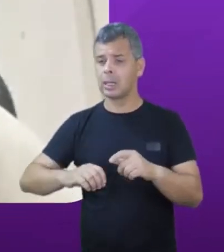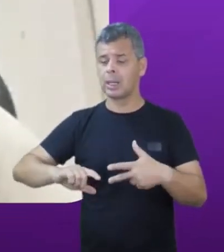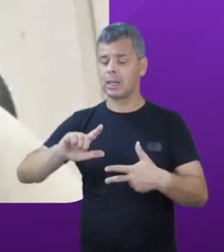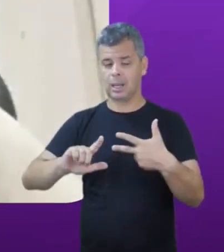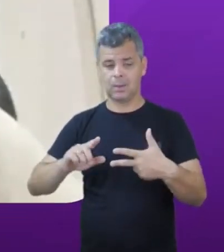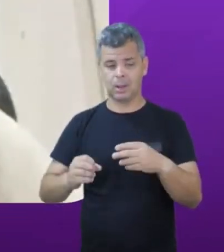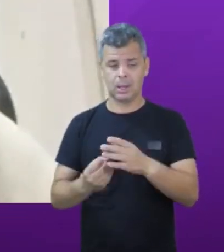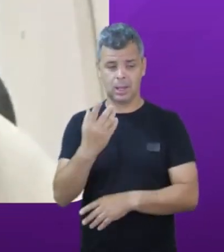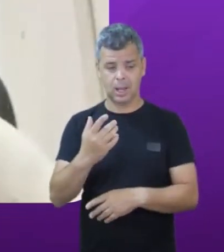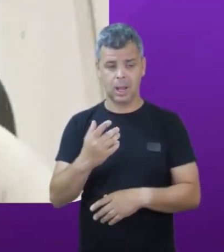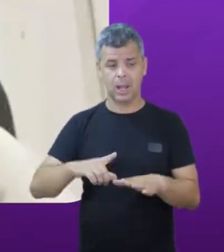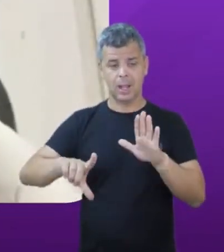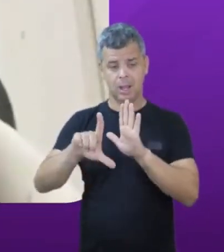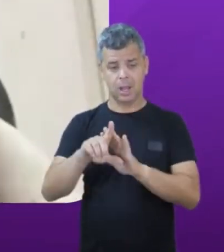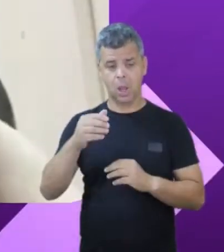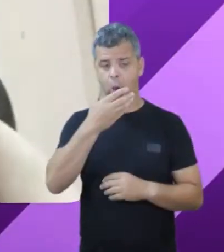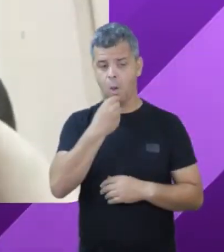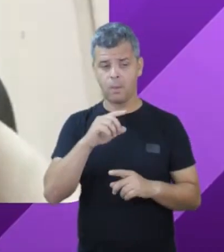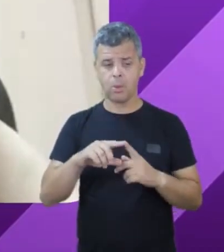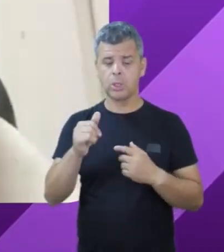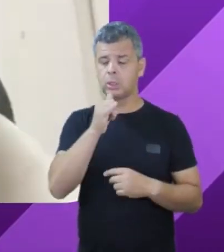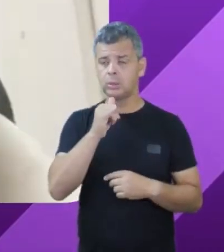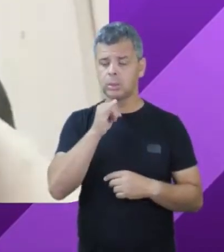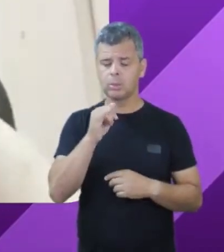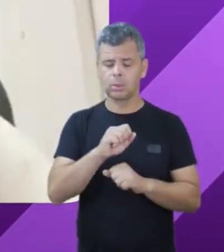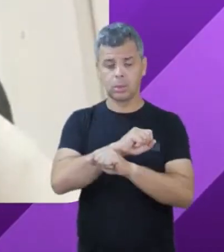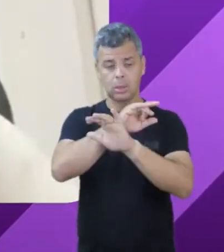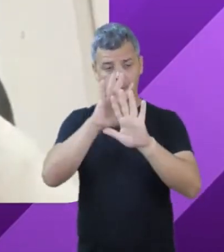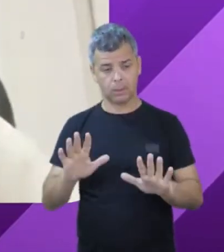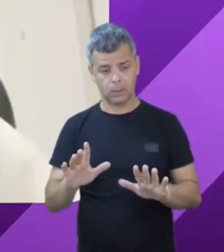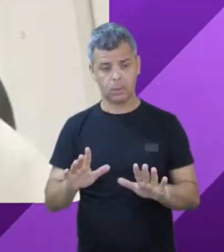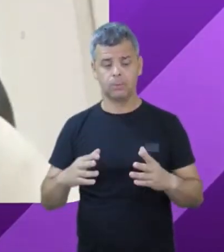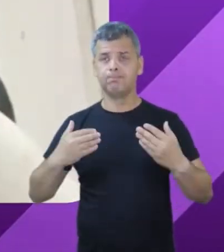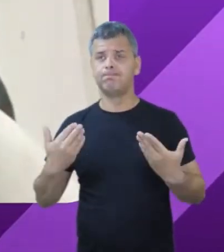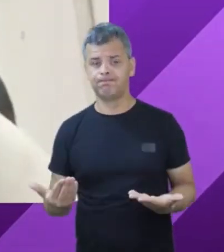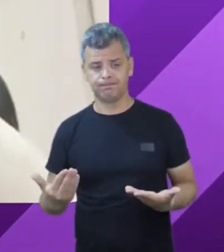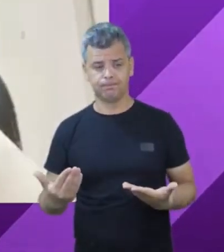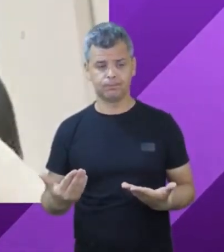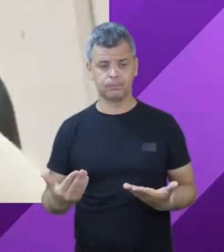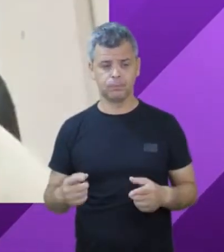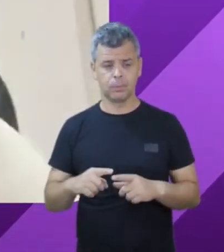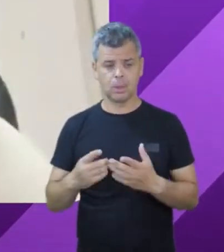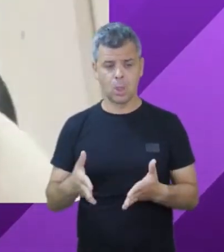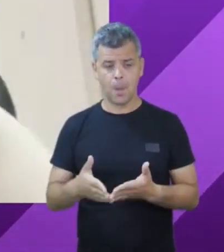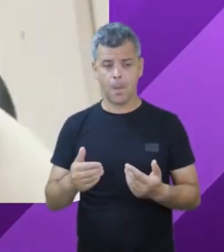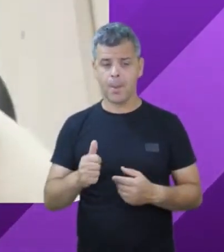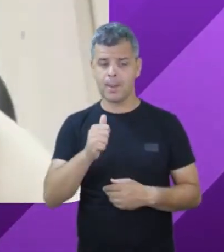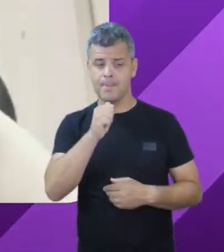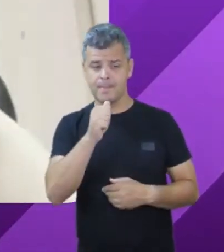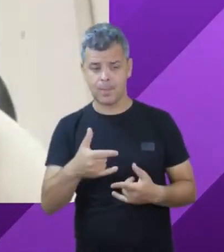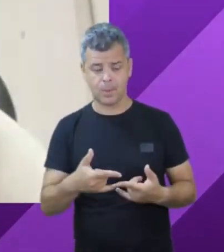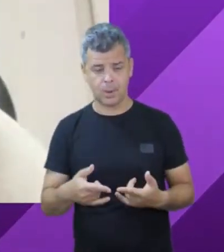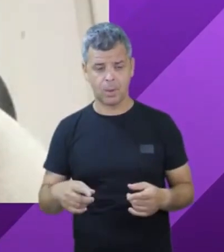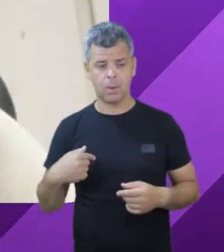majoritariamente são os homens? A gente teve um exemplo muito claro sobre isso quando a gente viu a questão da pobreza menstrual. E